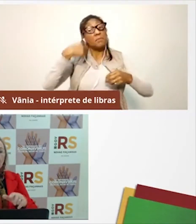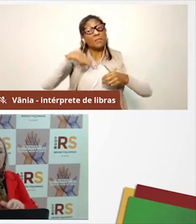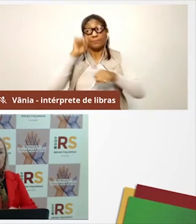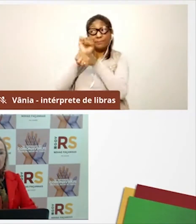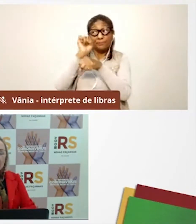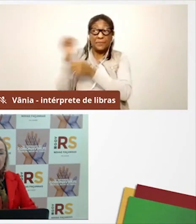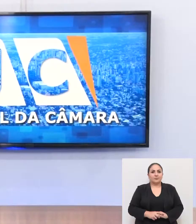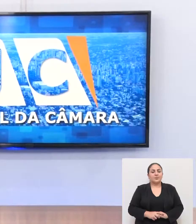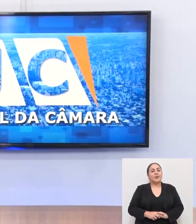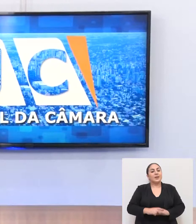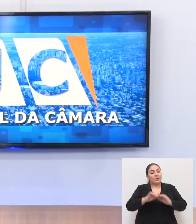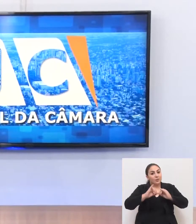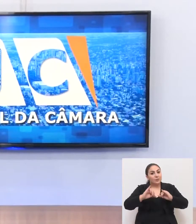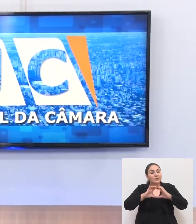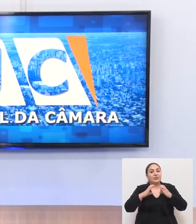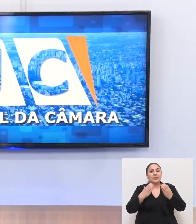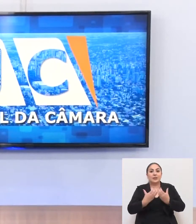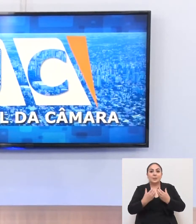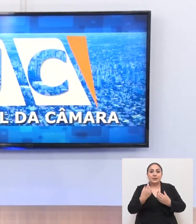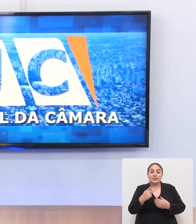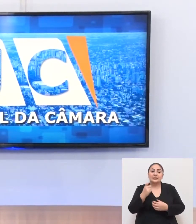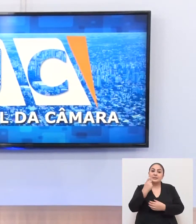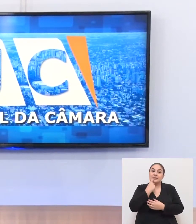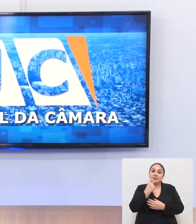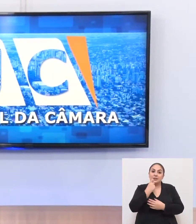nosso LACEN. E o Jornal da